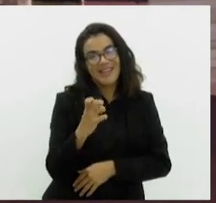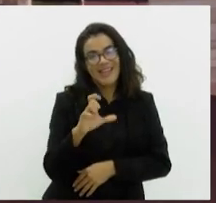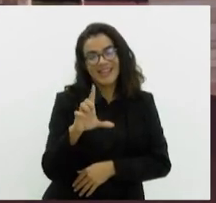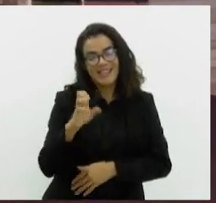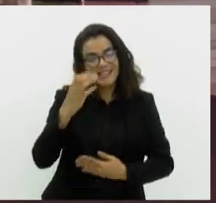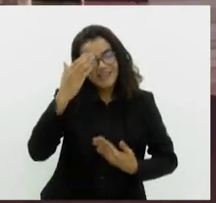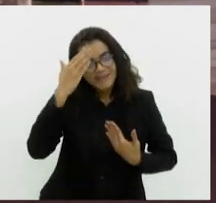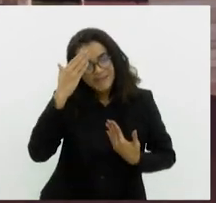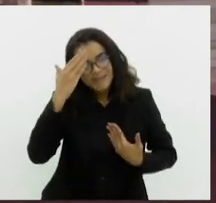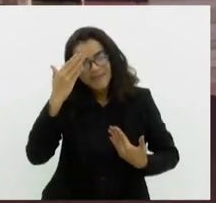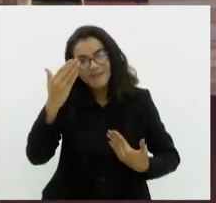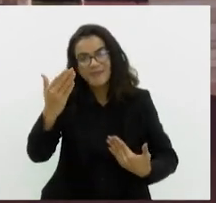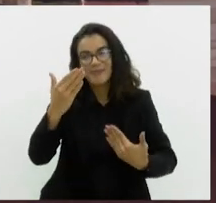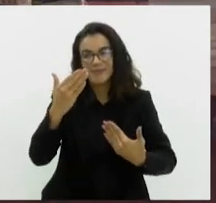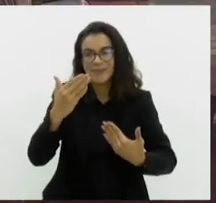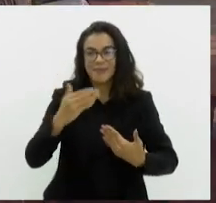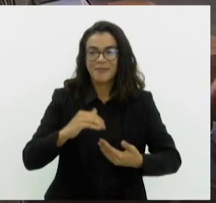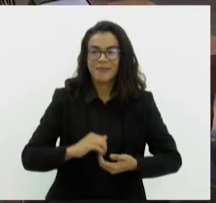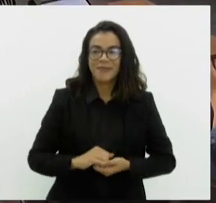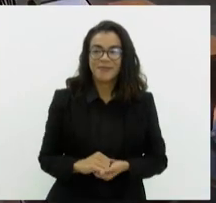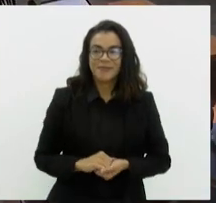gratidão sempre.